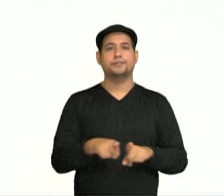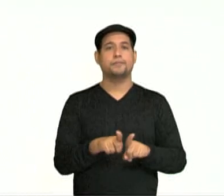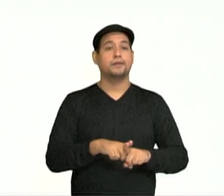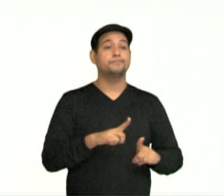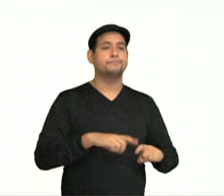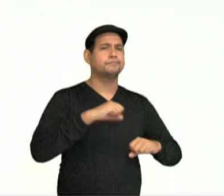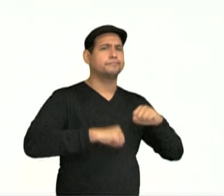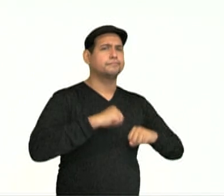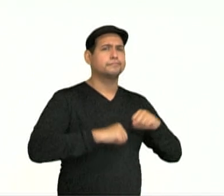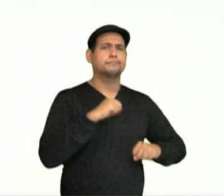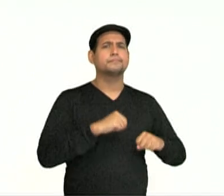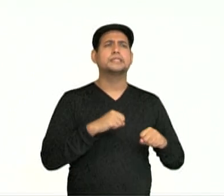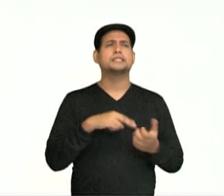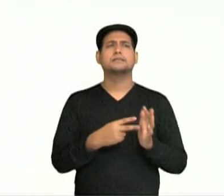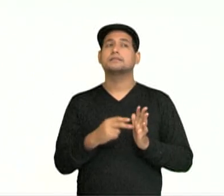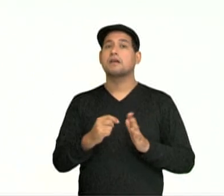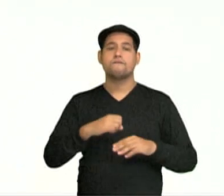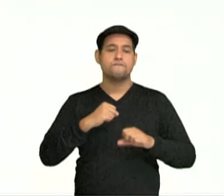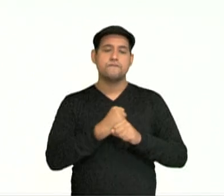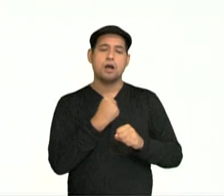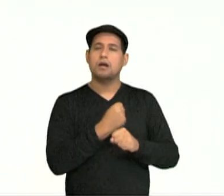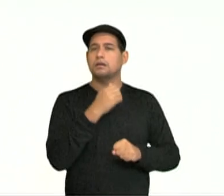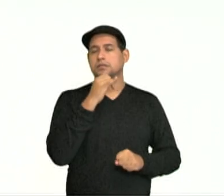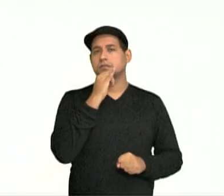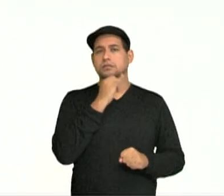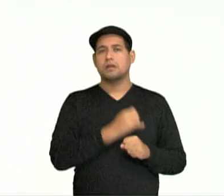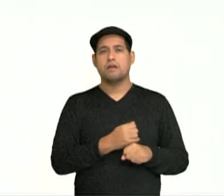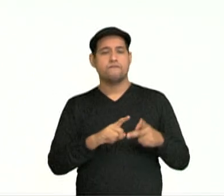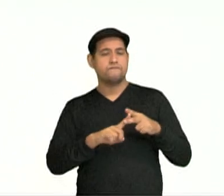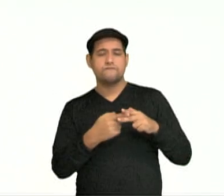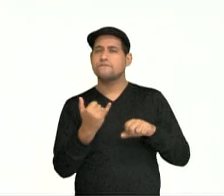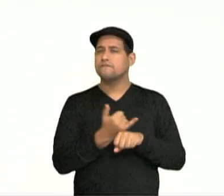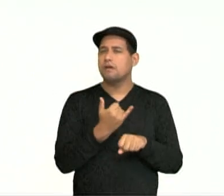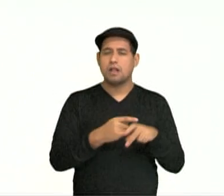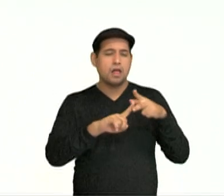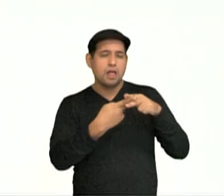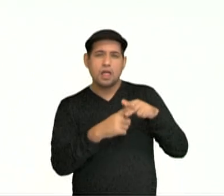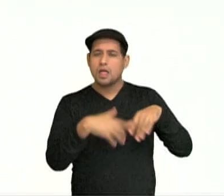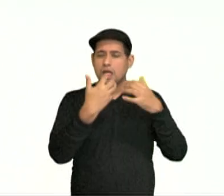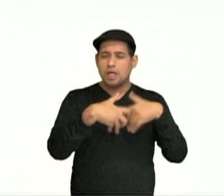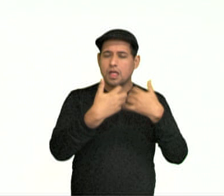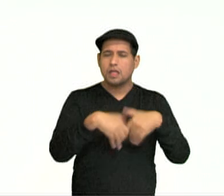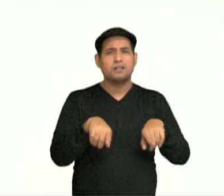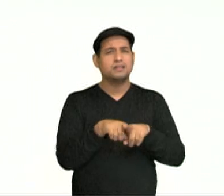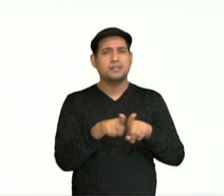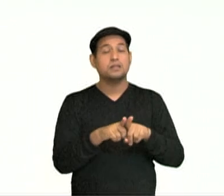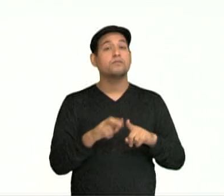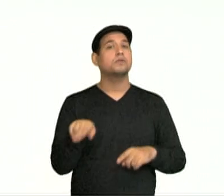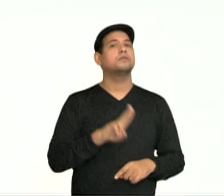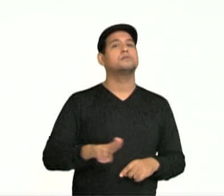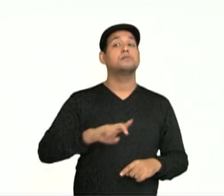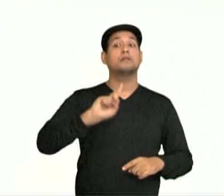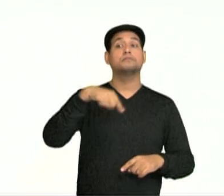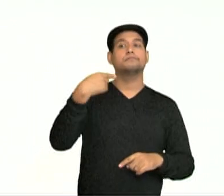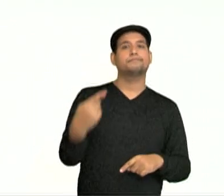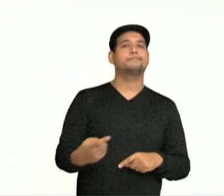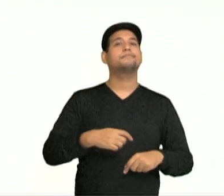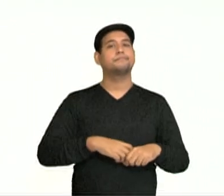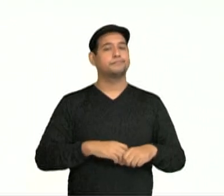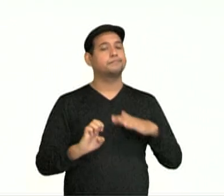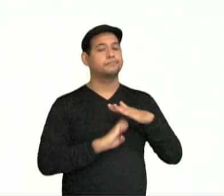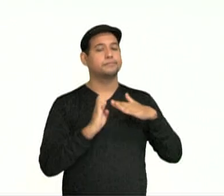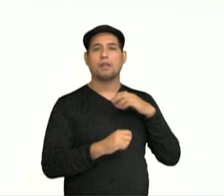indústria intermediária, né, que fabrica ali, por exemplo, ferramentas, máquinas, motores, que vão ser usados por outras